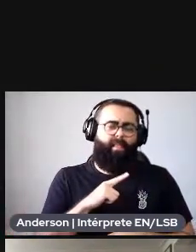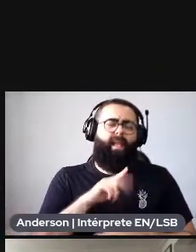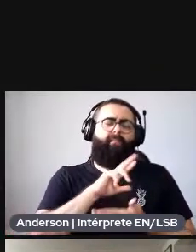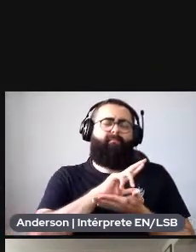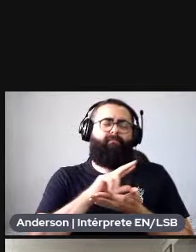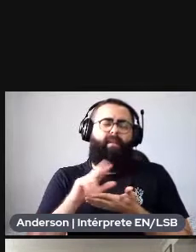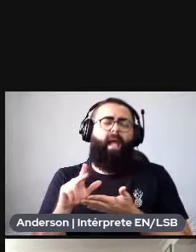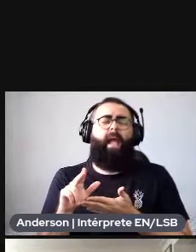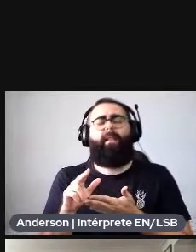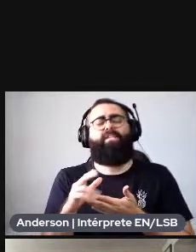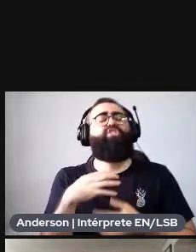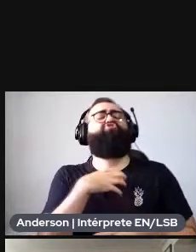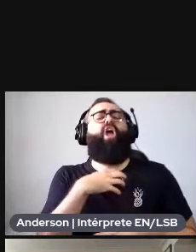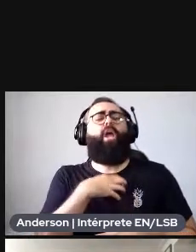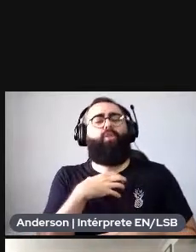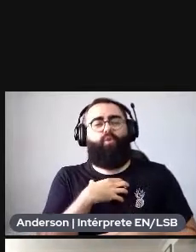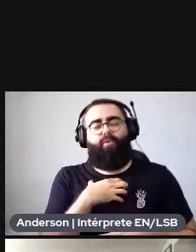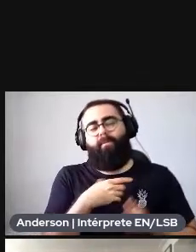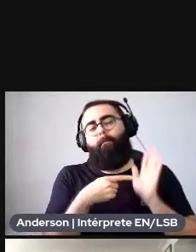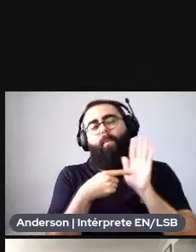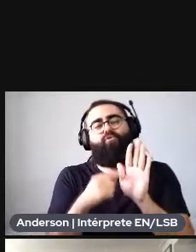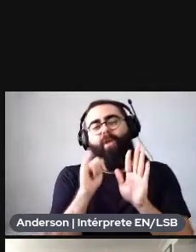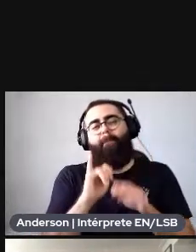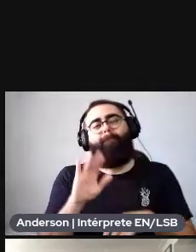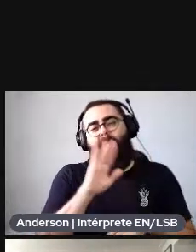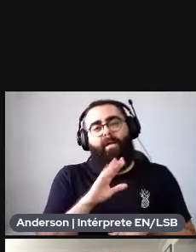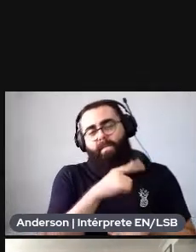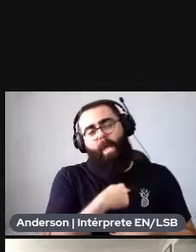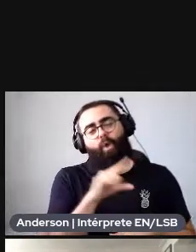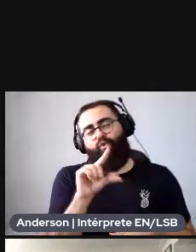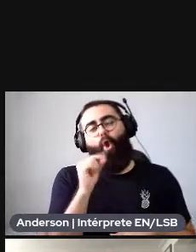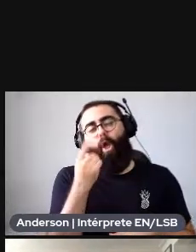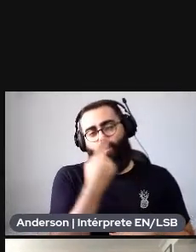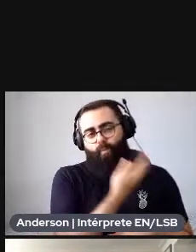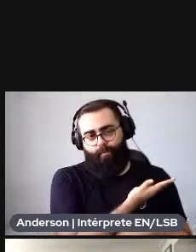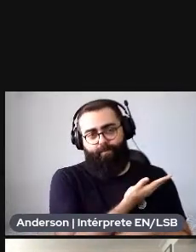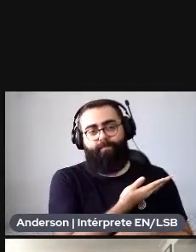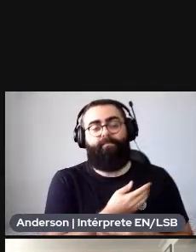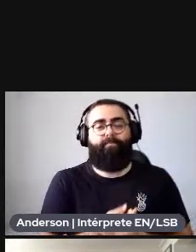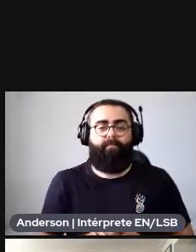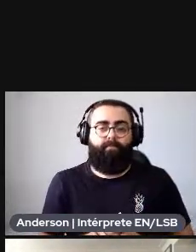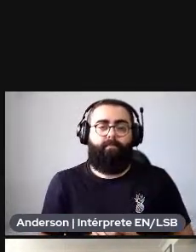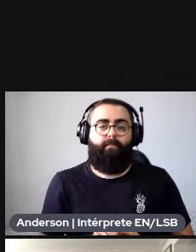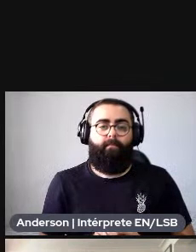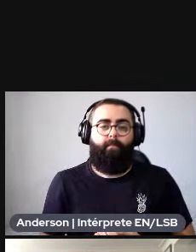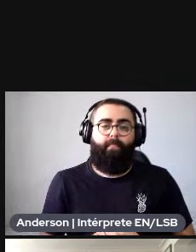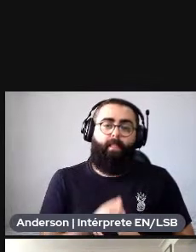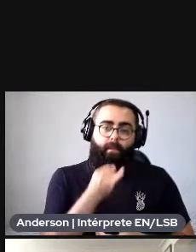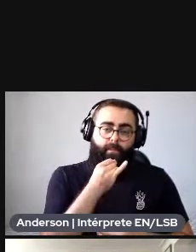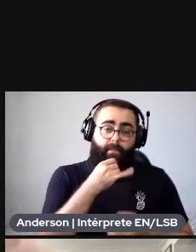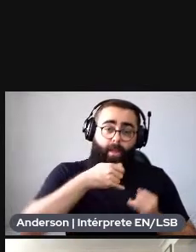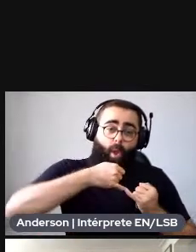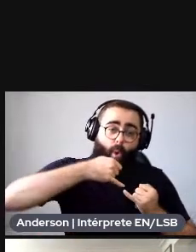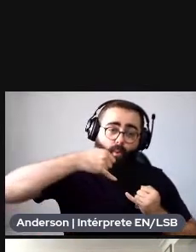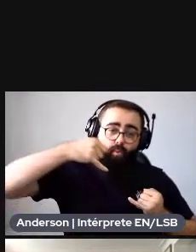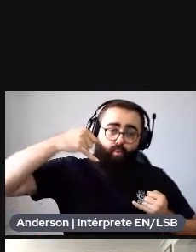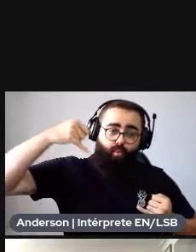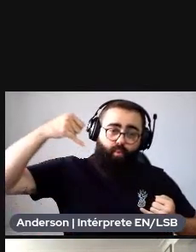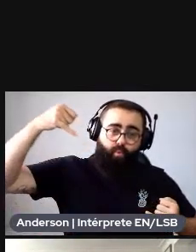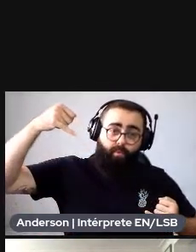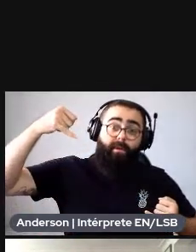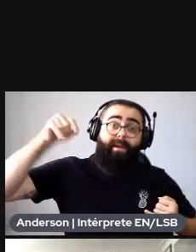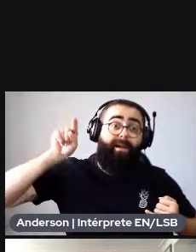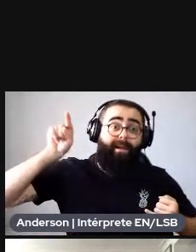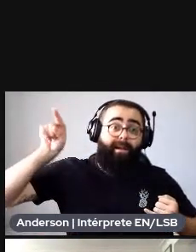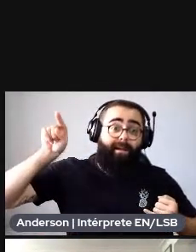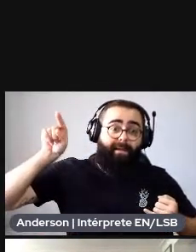que nós temos o contínuo e basicamente o contínuo é, neste caso, top-down, portanto,